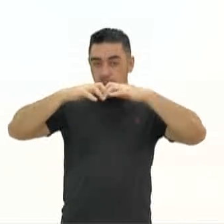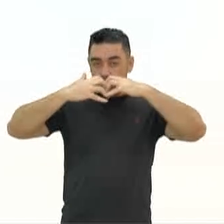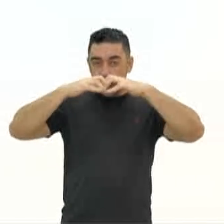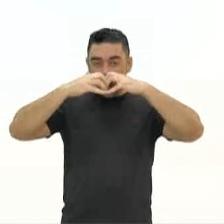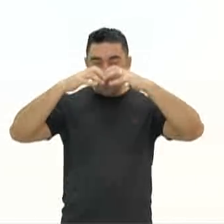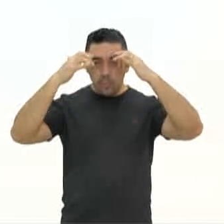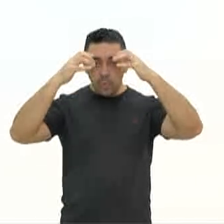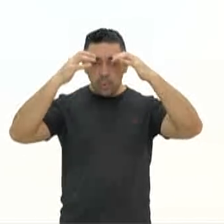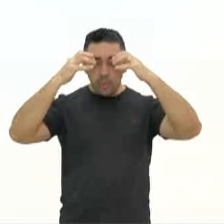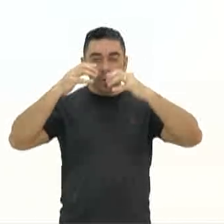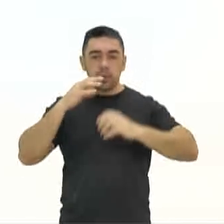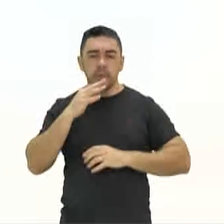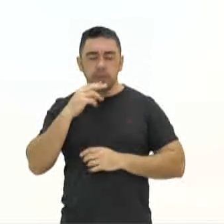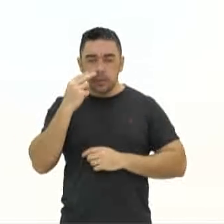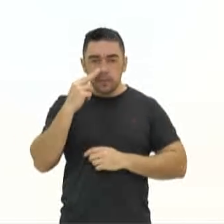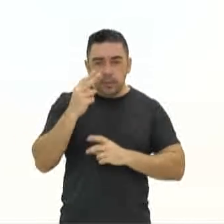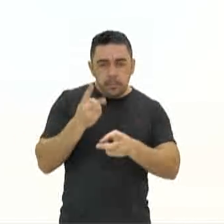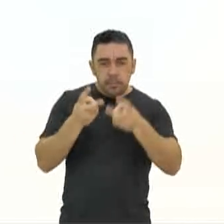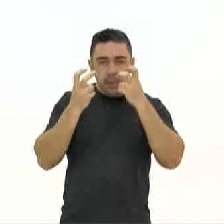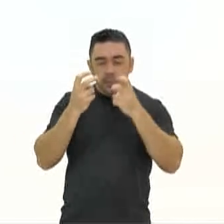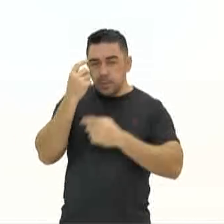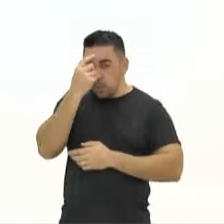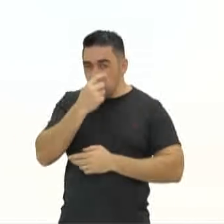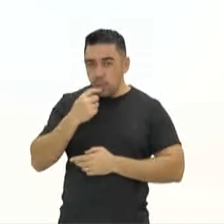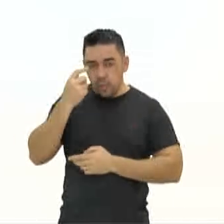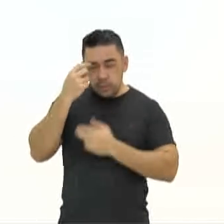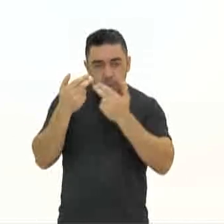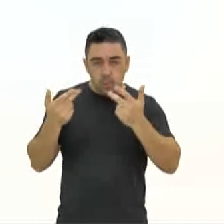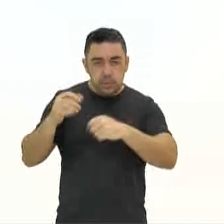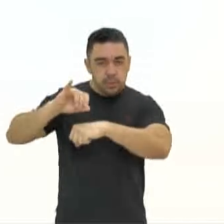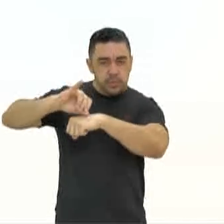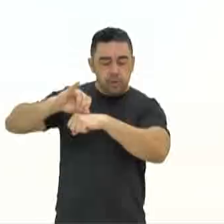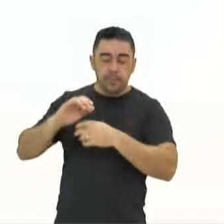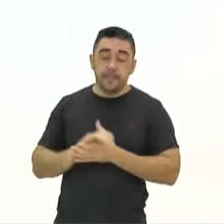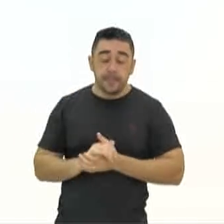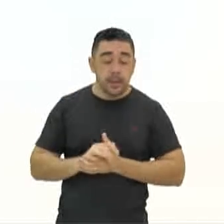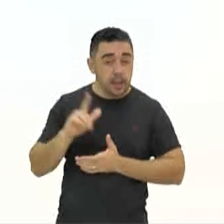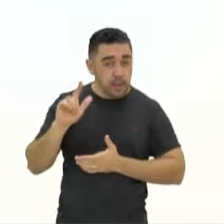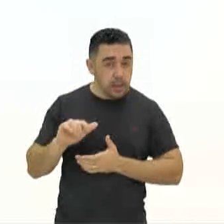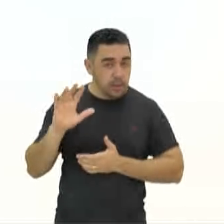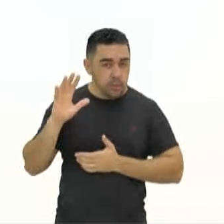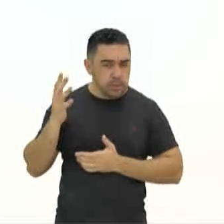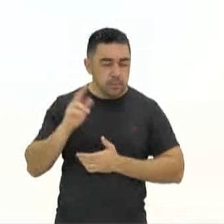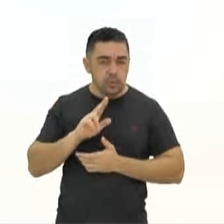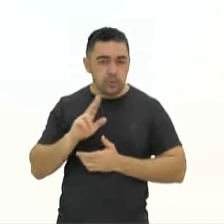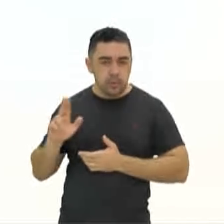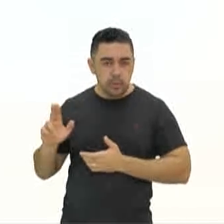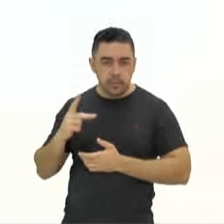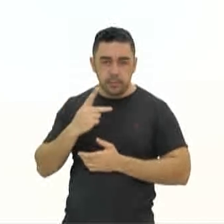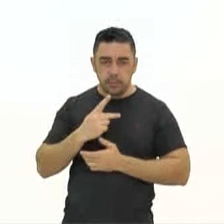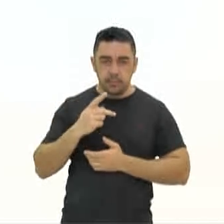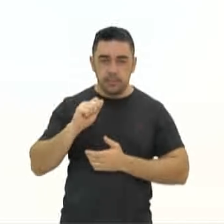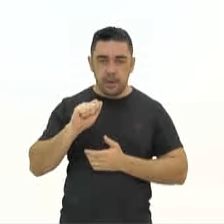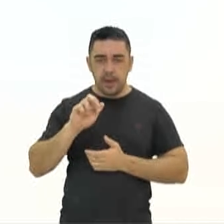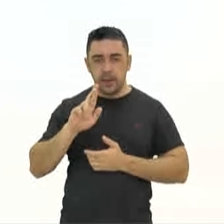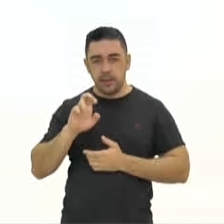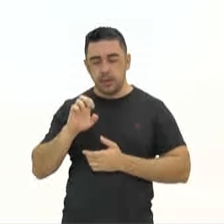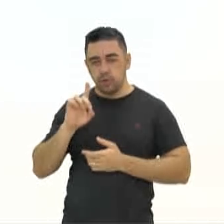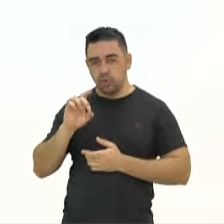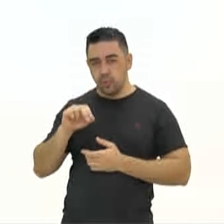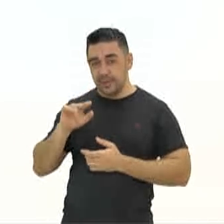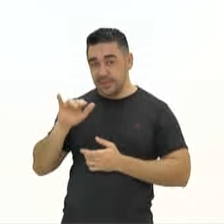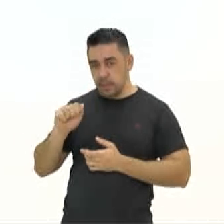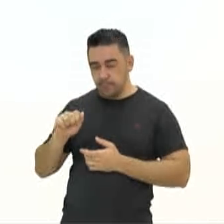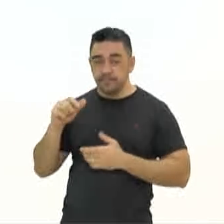peculiar, consegue reconhecer rostos em objetos inanimados. Este é um fenômeno conhecido como pareidolia.